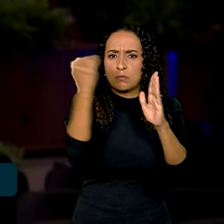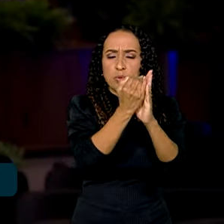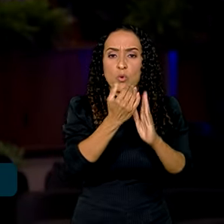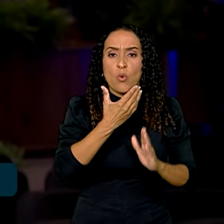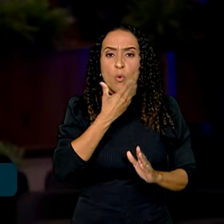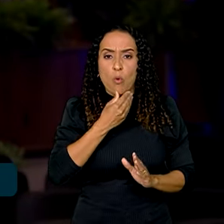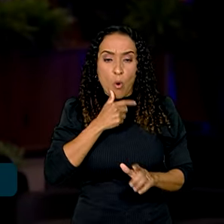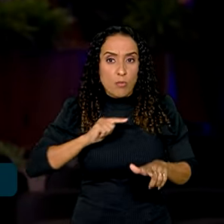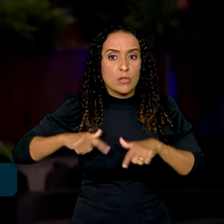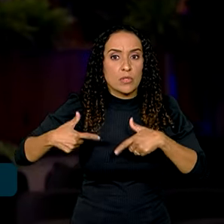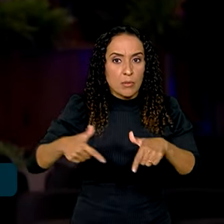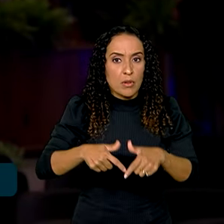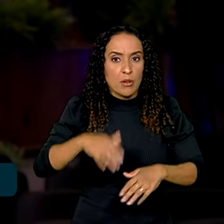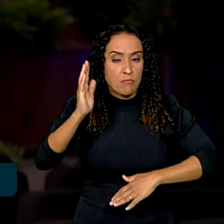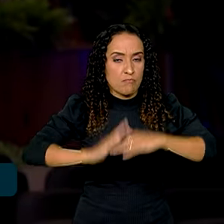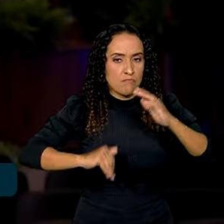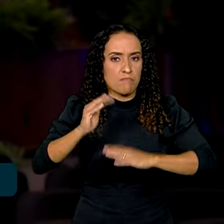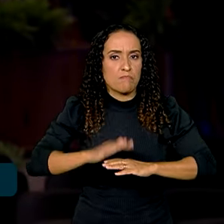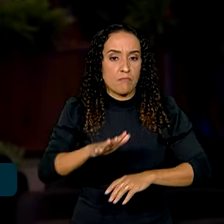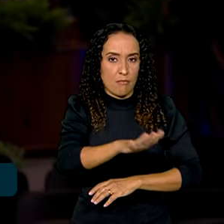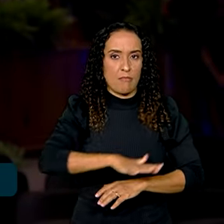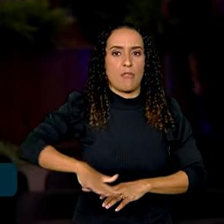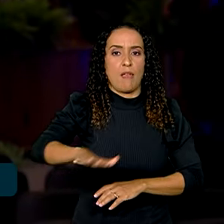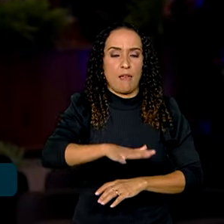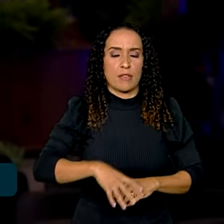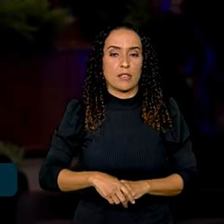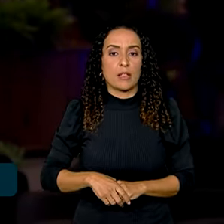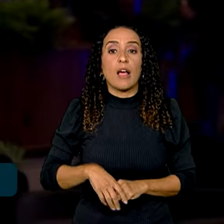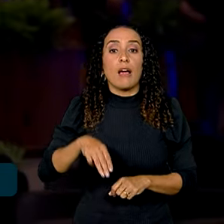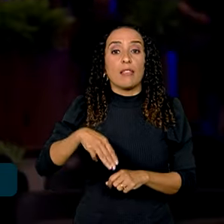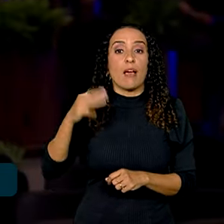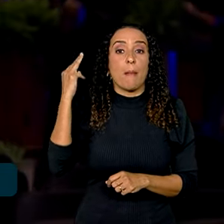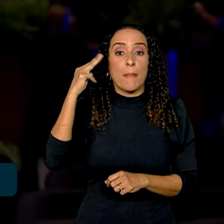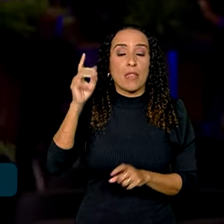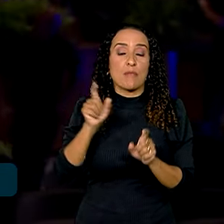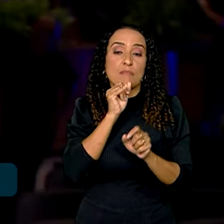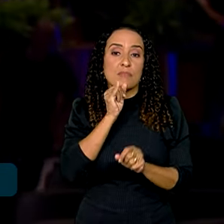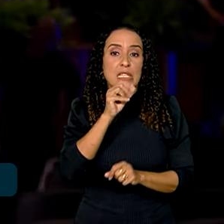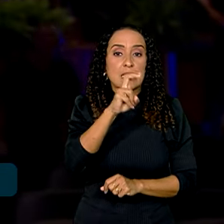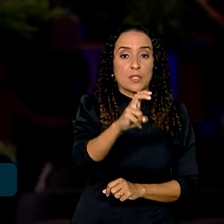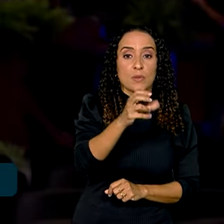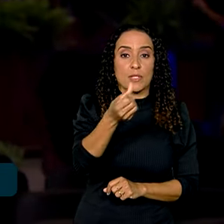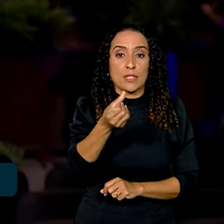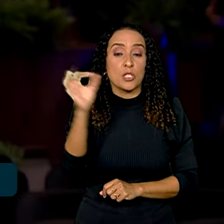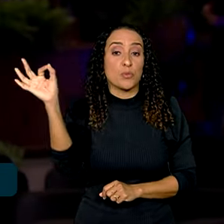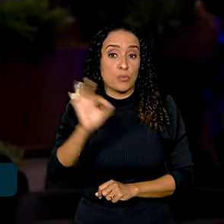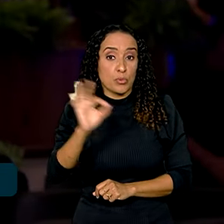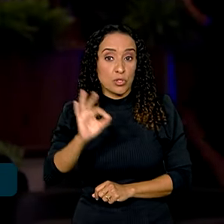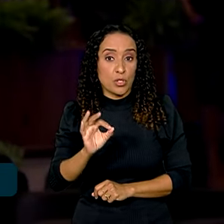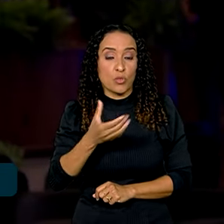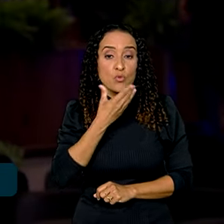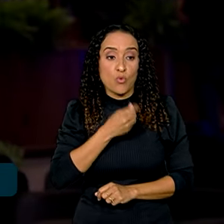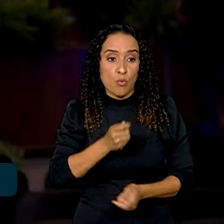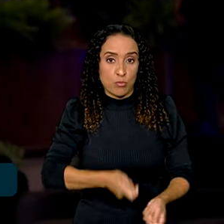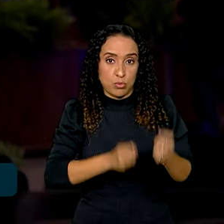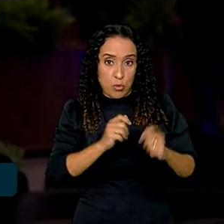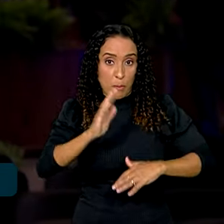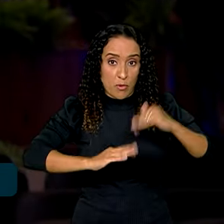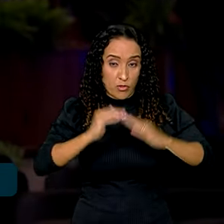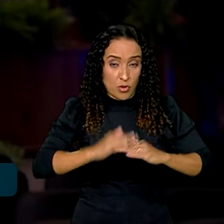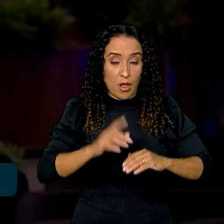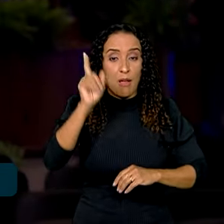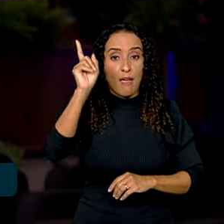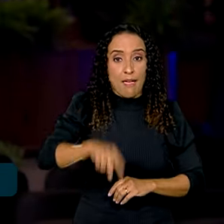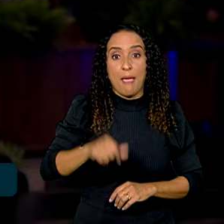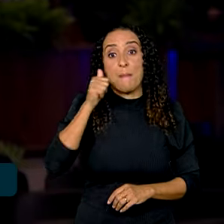homens trabalhando profissionalmente no setor. No Maranhão, por exemplo, 56% dos pescadores profissionais